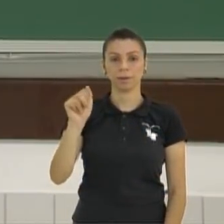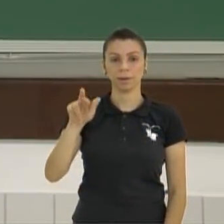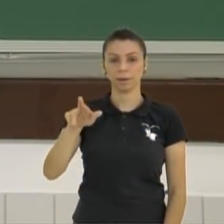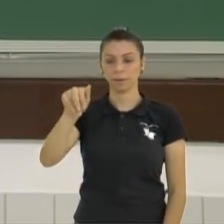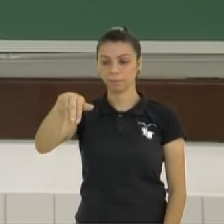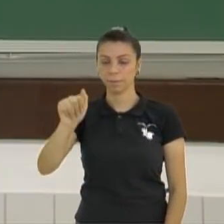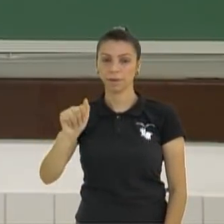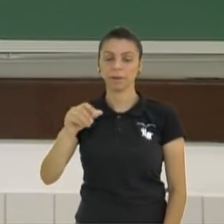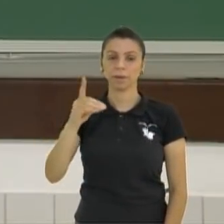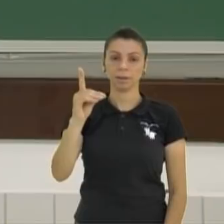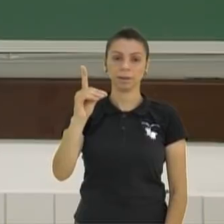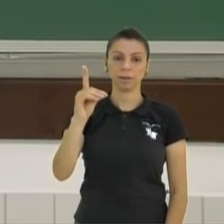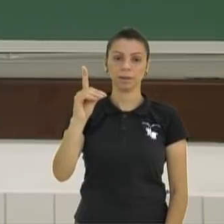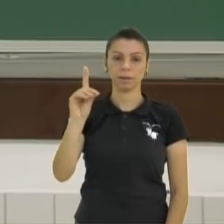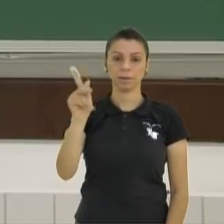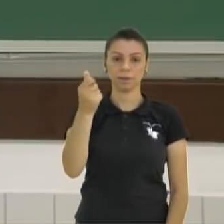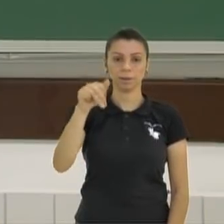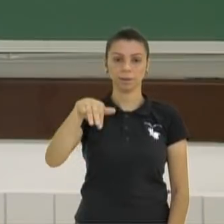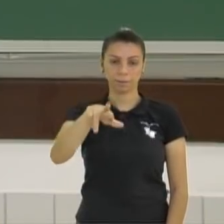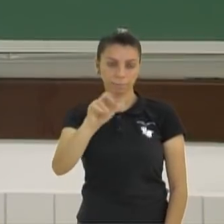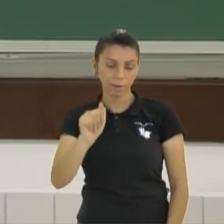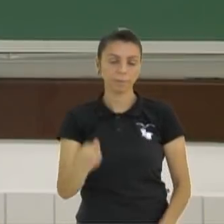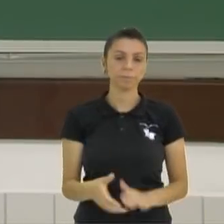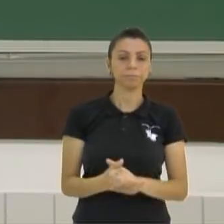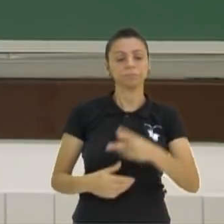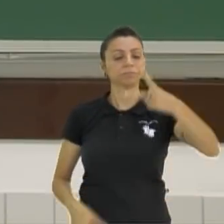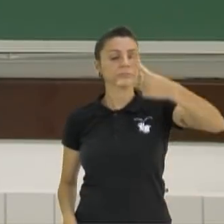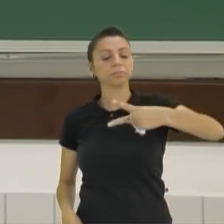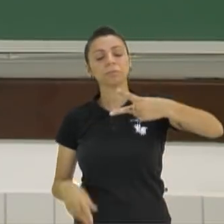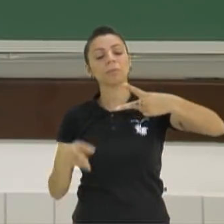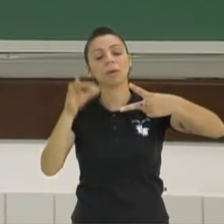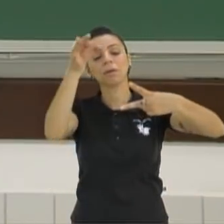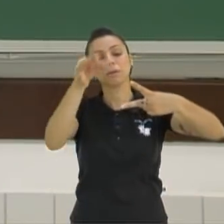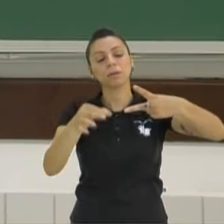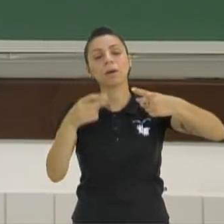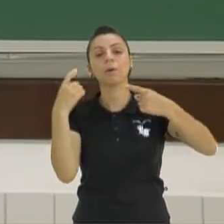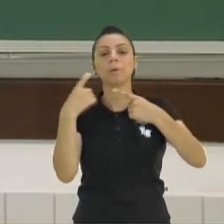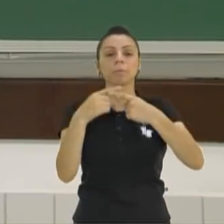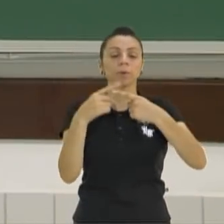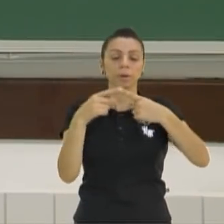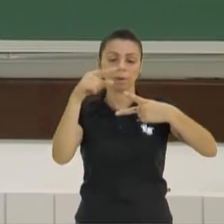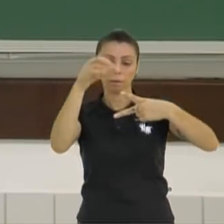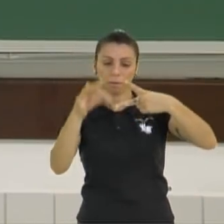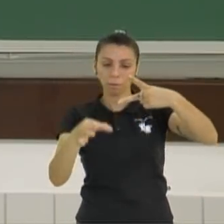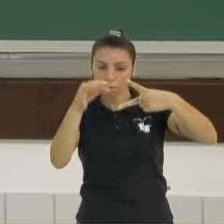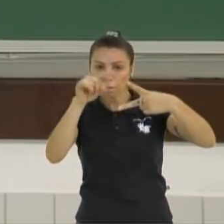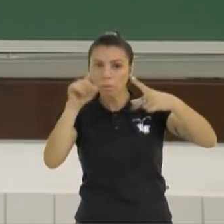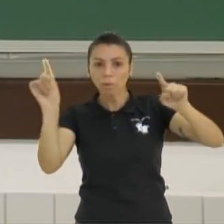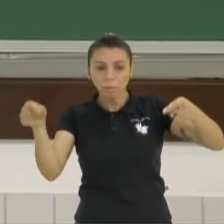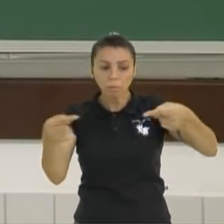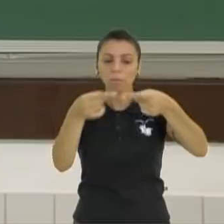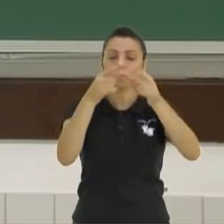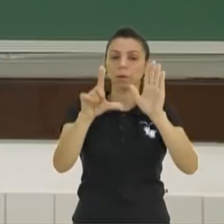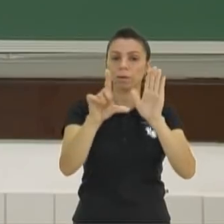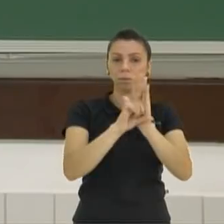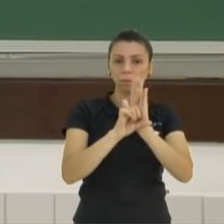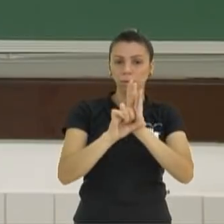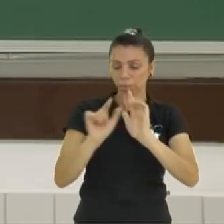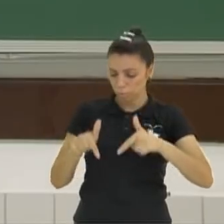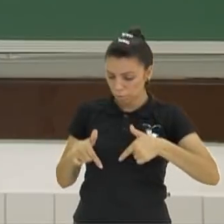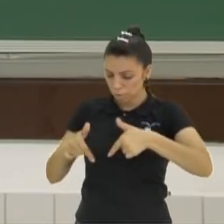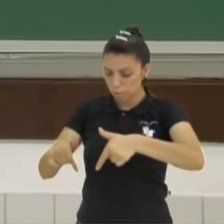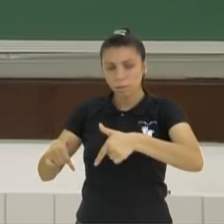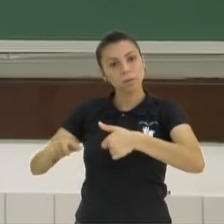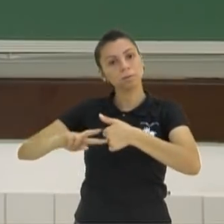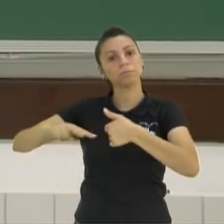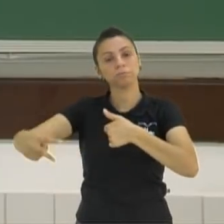ação que gera consequência. Qual das duas é a correta se as duas se encaixam aqui como lei de ação e reação?